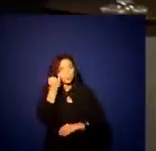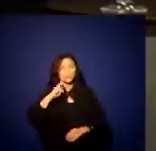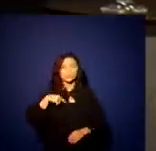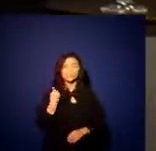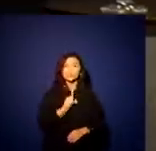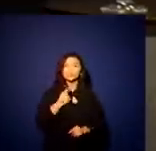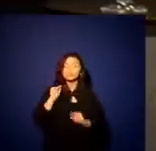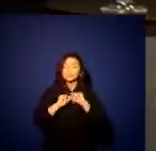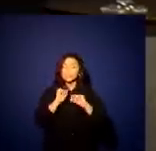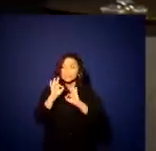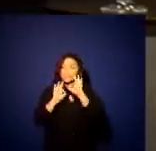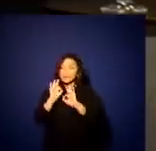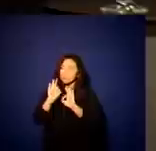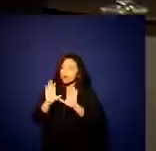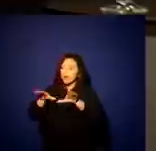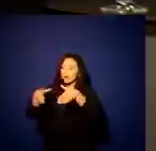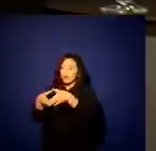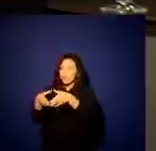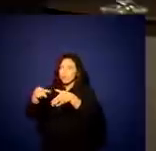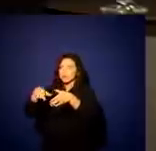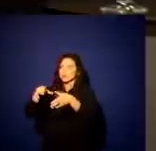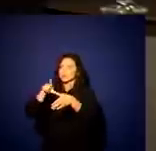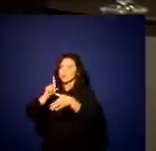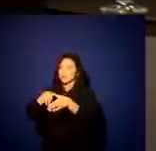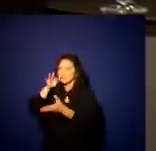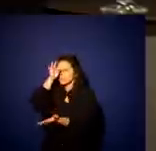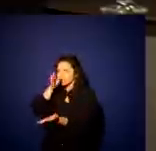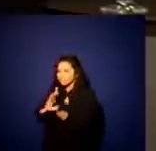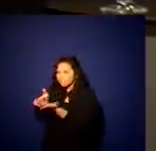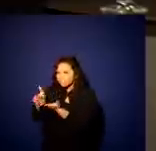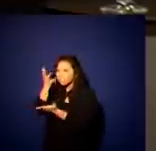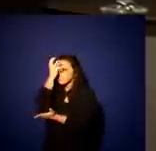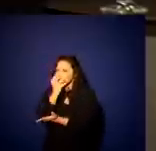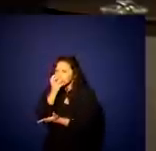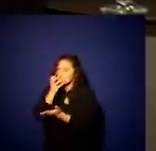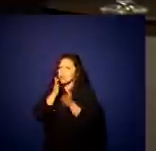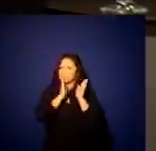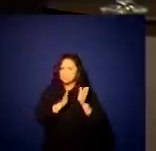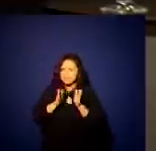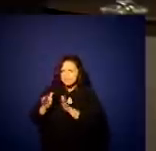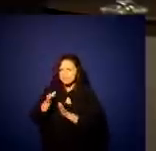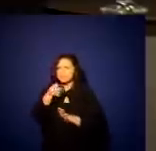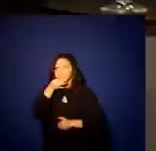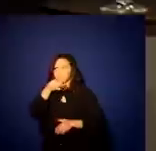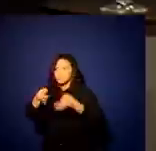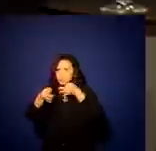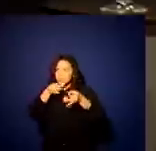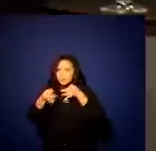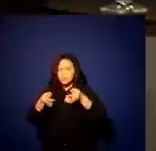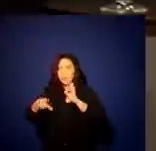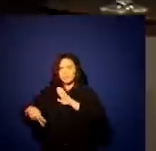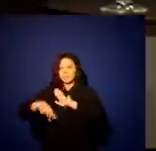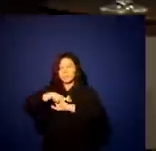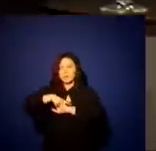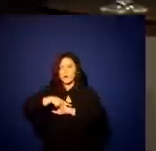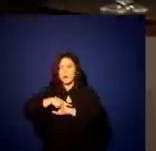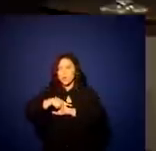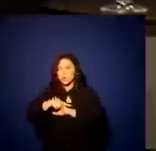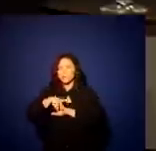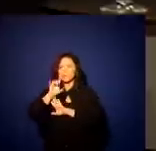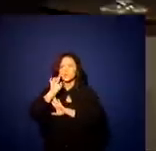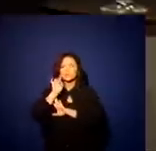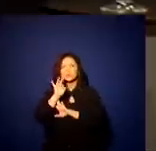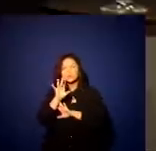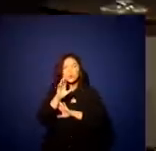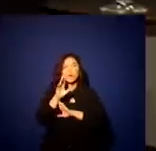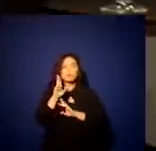bem qualificada uma equipe Coesa trabalhando muito sério com uma opinião própria e saindo só do que você escuta das companhias